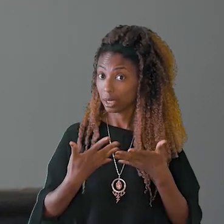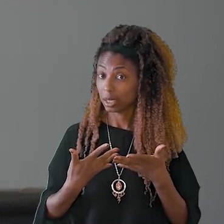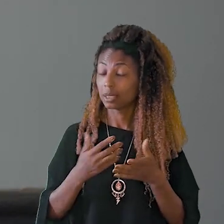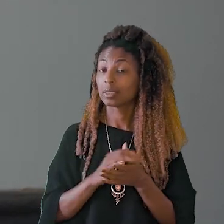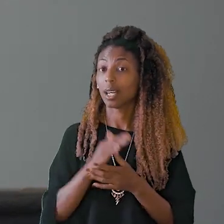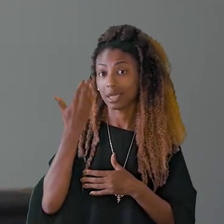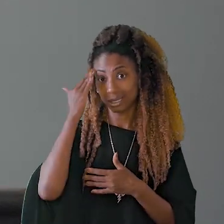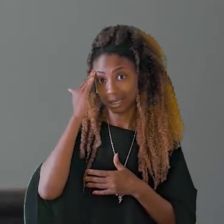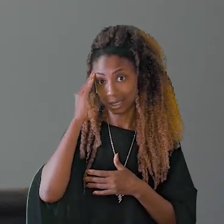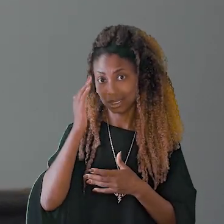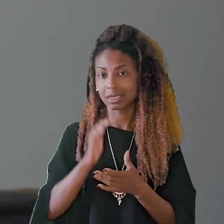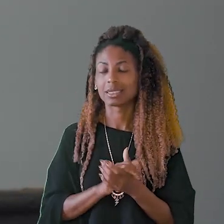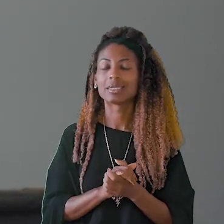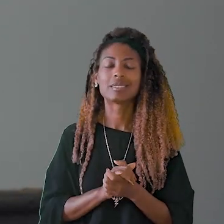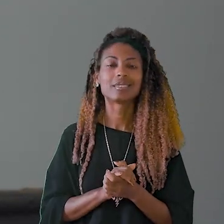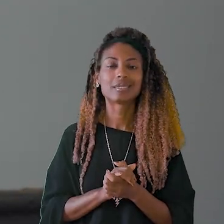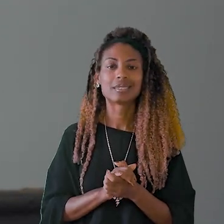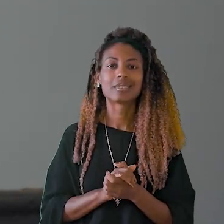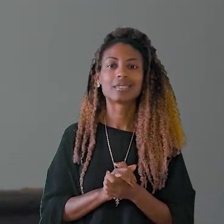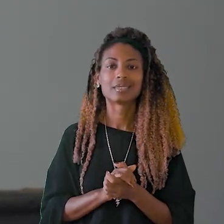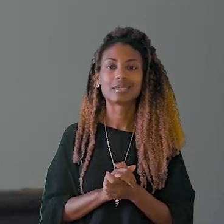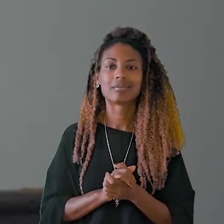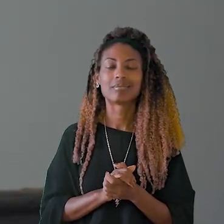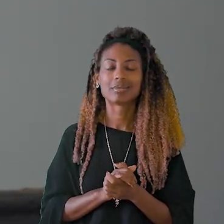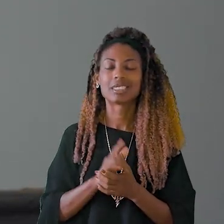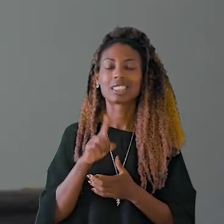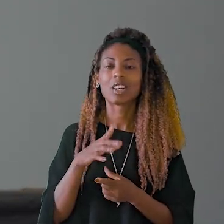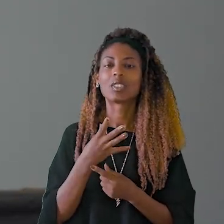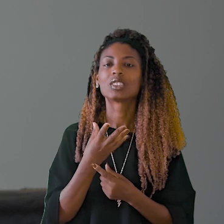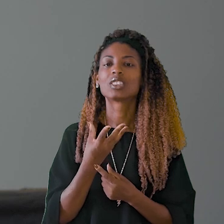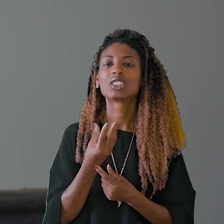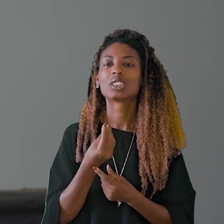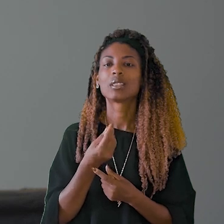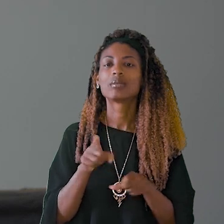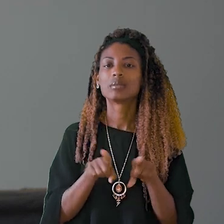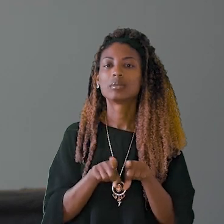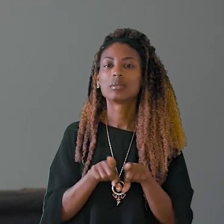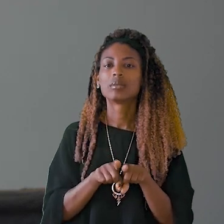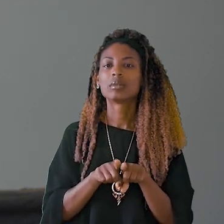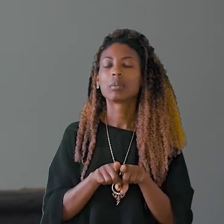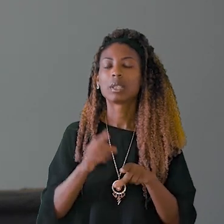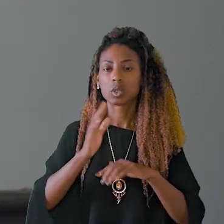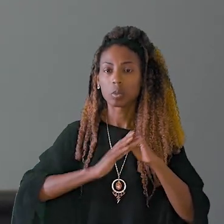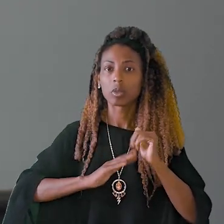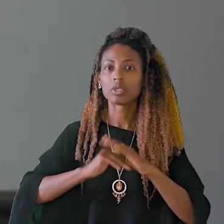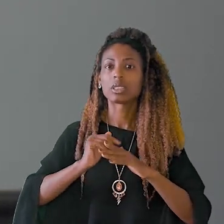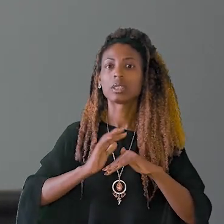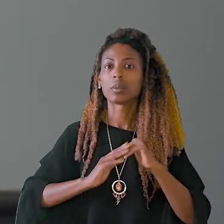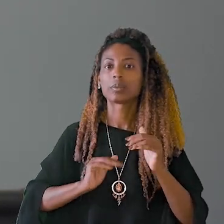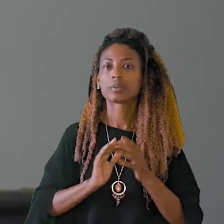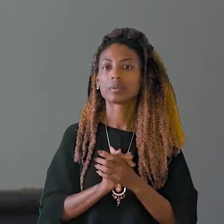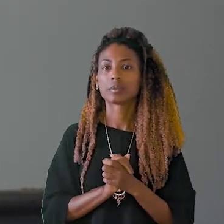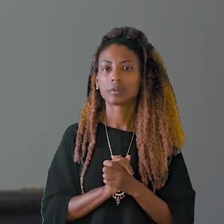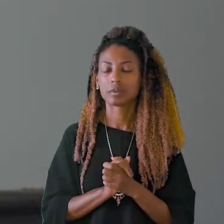Comecei a entender as coisas, né, comecei a me manter no eixo. Eu falo, vocês estão enquanto artista também. Preciso me colocar nesse lugar enquanto profissional também. Então